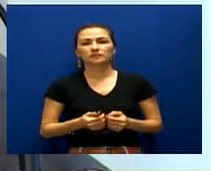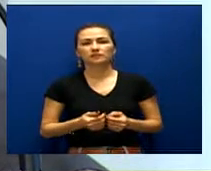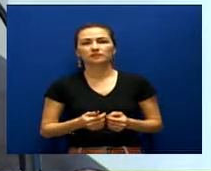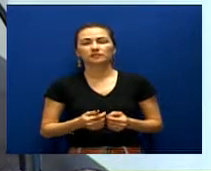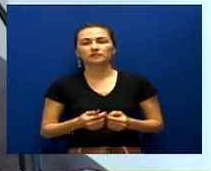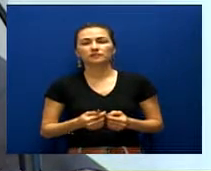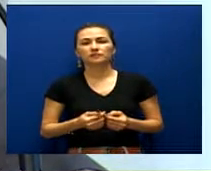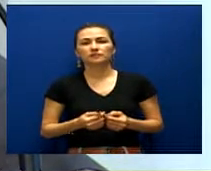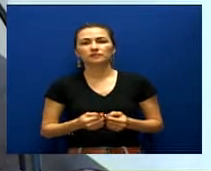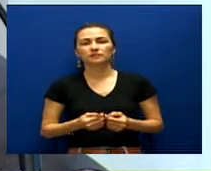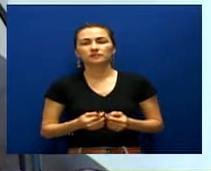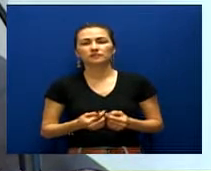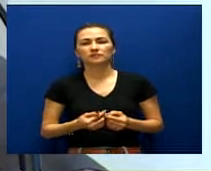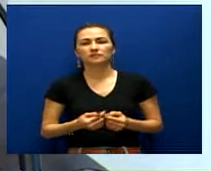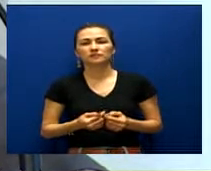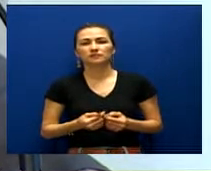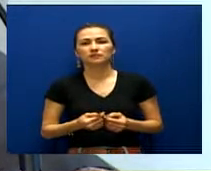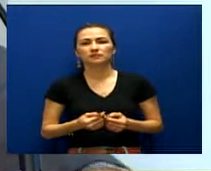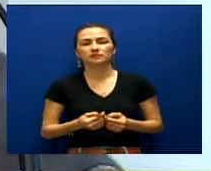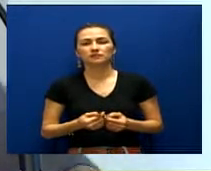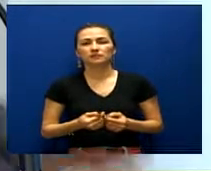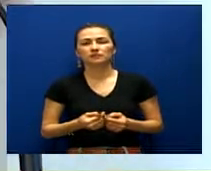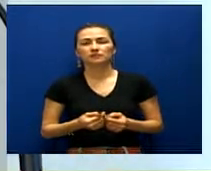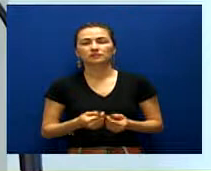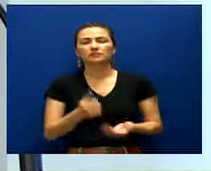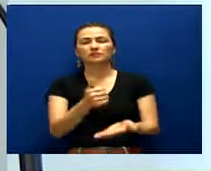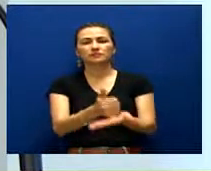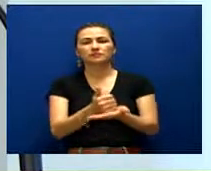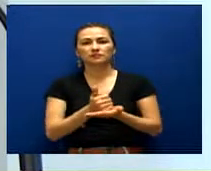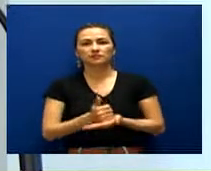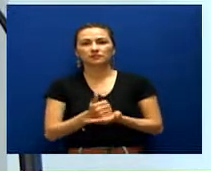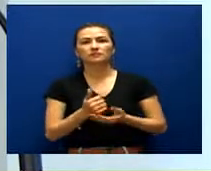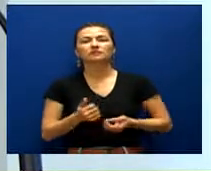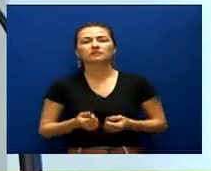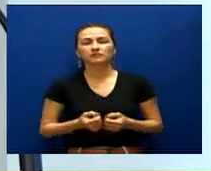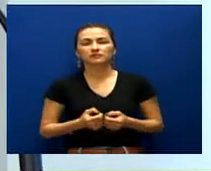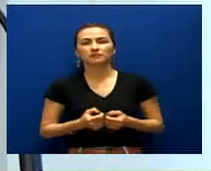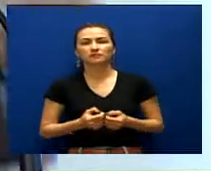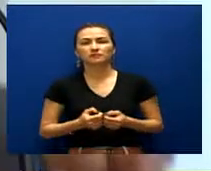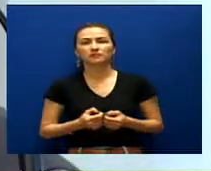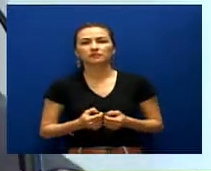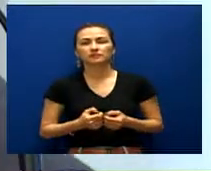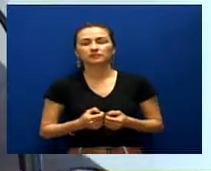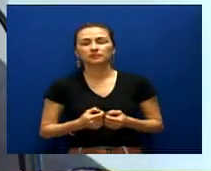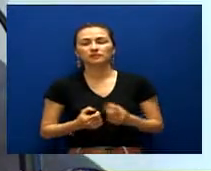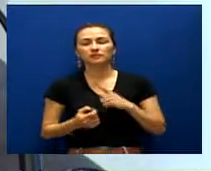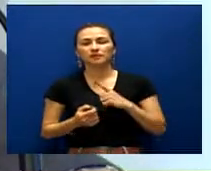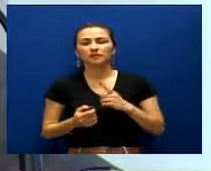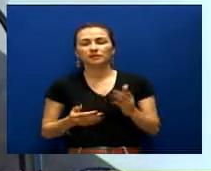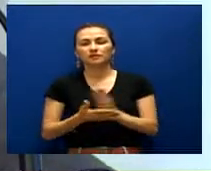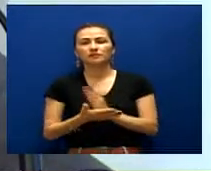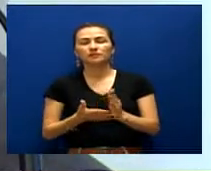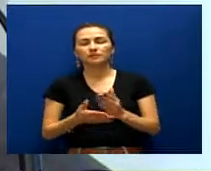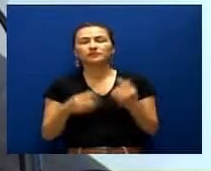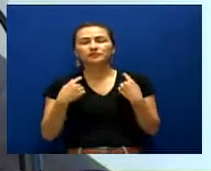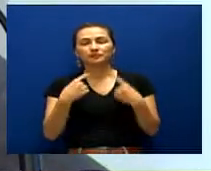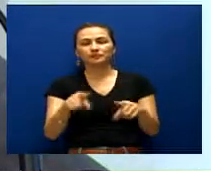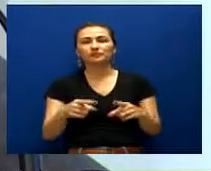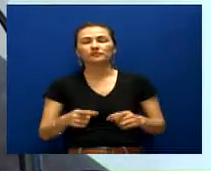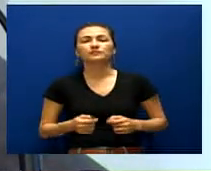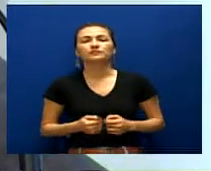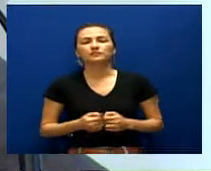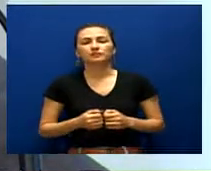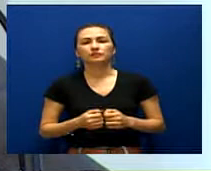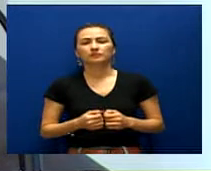apoiando, em sua maior parte, tivemos algumas posições contrárias, mas